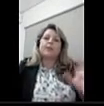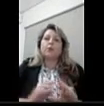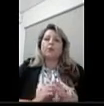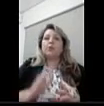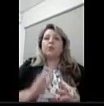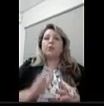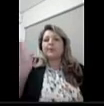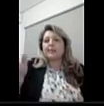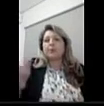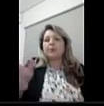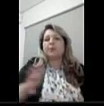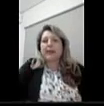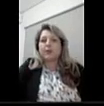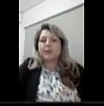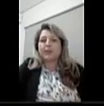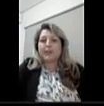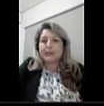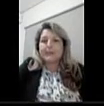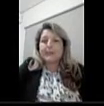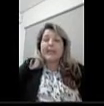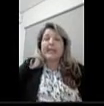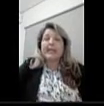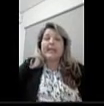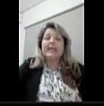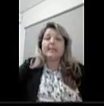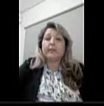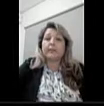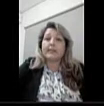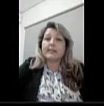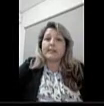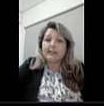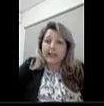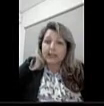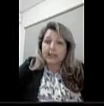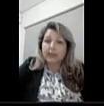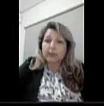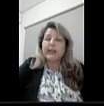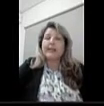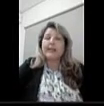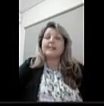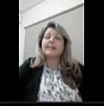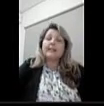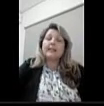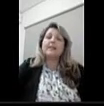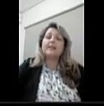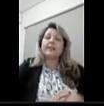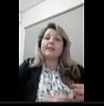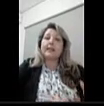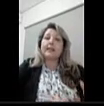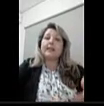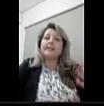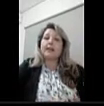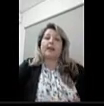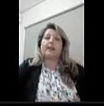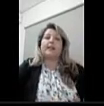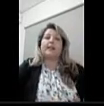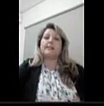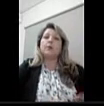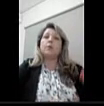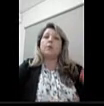parte hoje, uma segunda parte amanhã. E, se for necessário, essa criança fazer essa